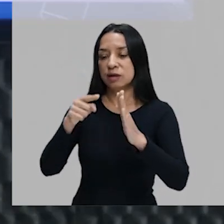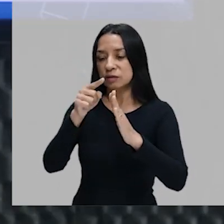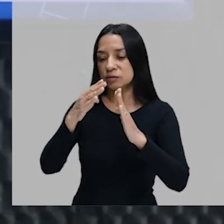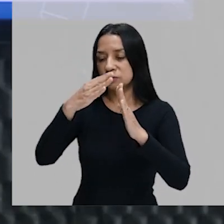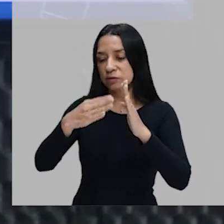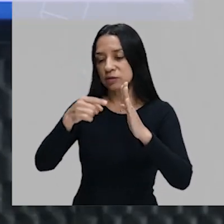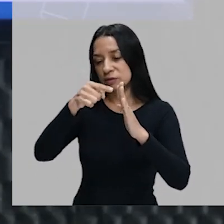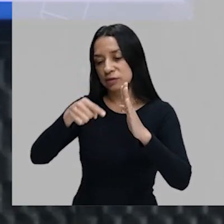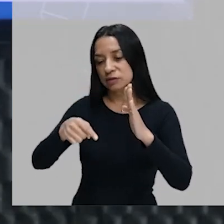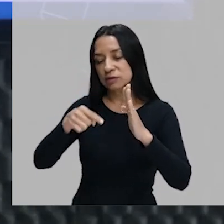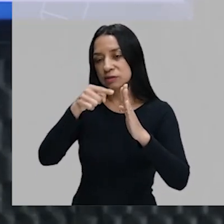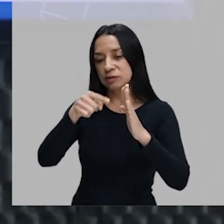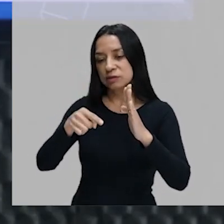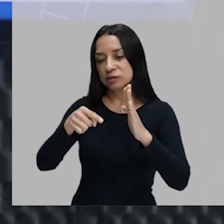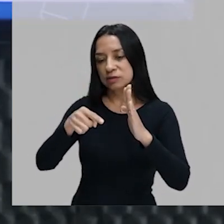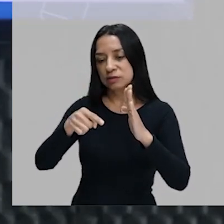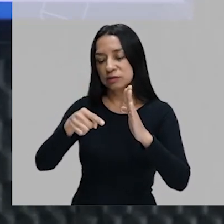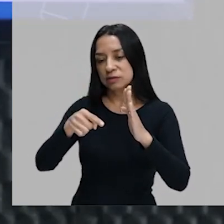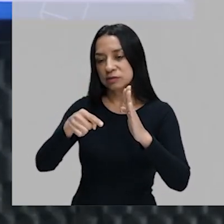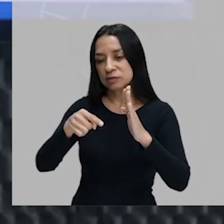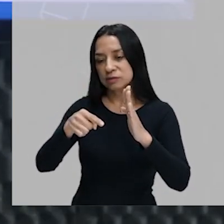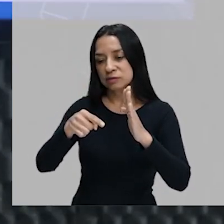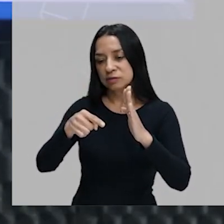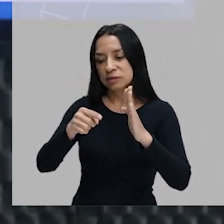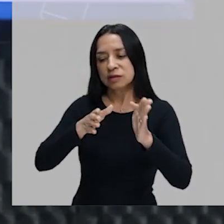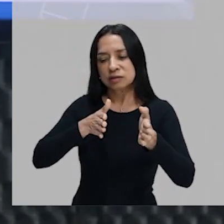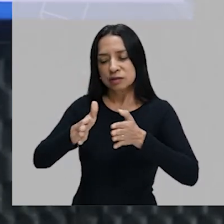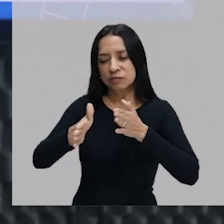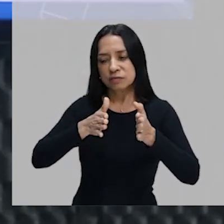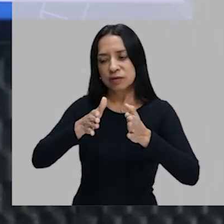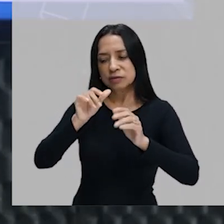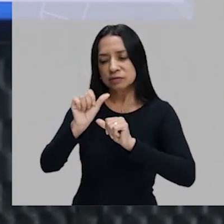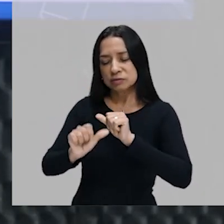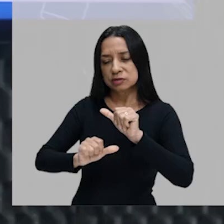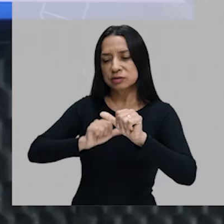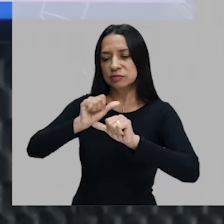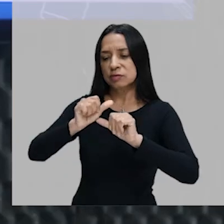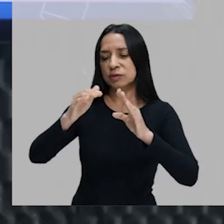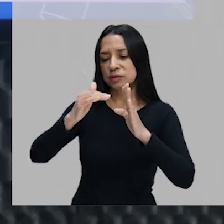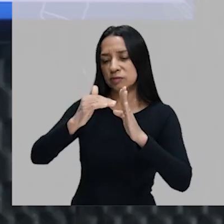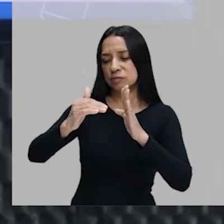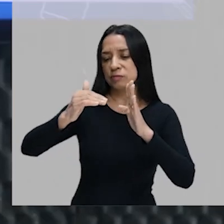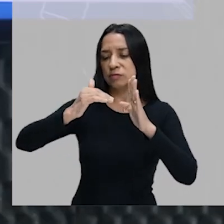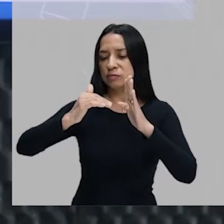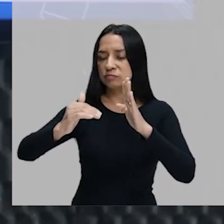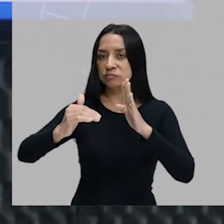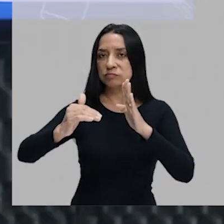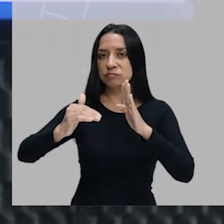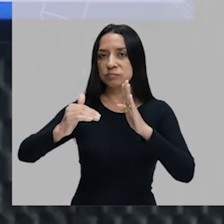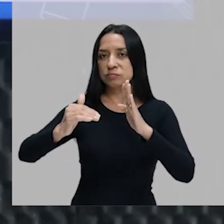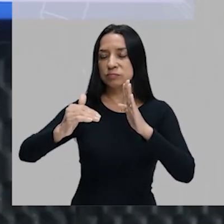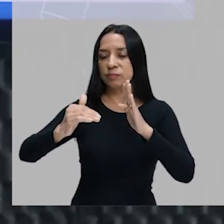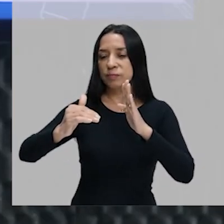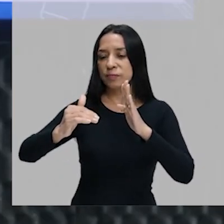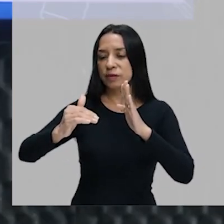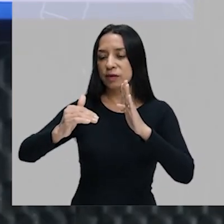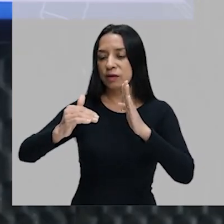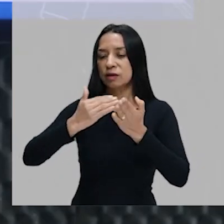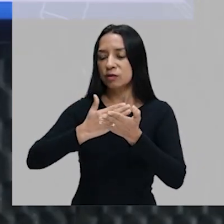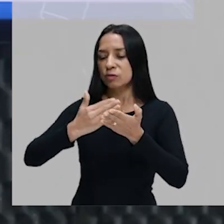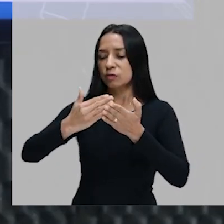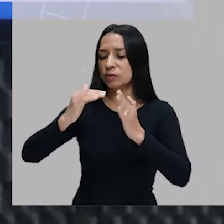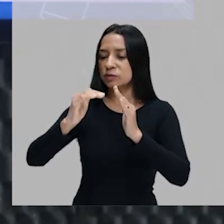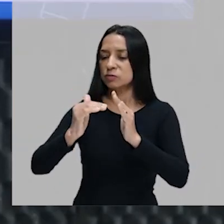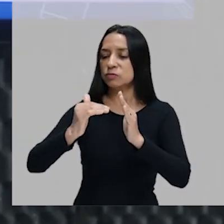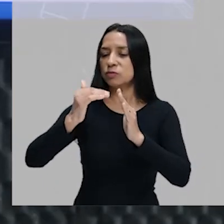ali naquela fase de transição entre o final do topo da pirâmide e o comecinho do